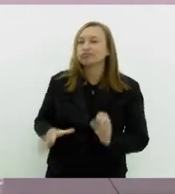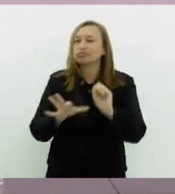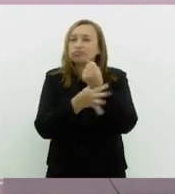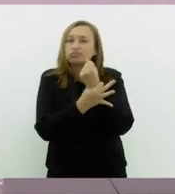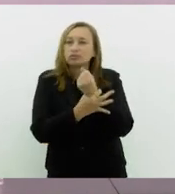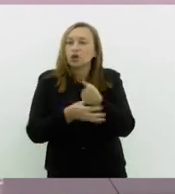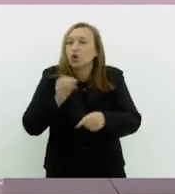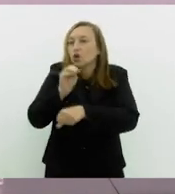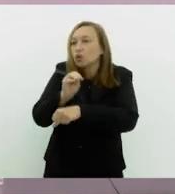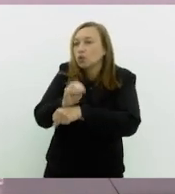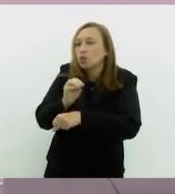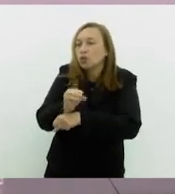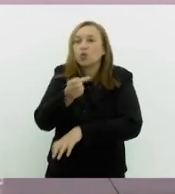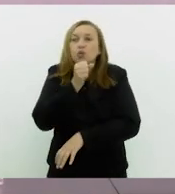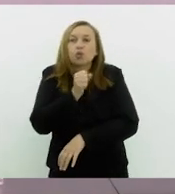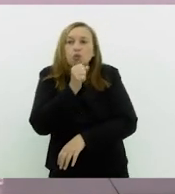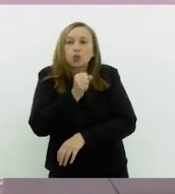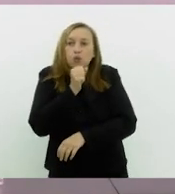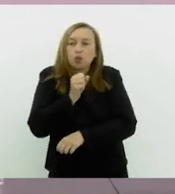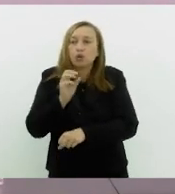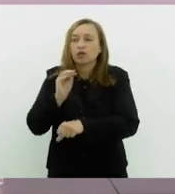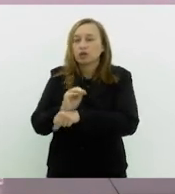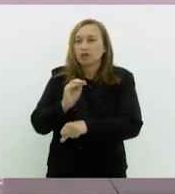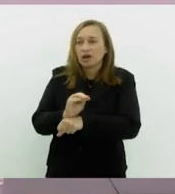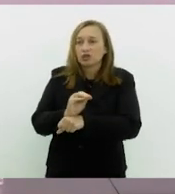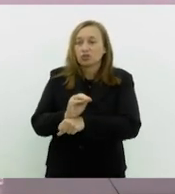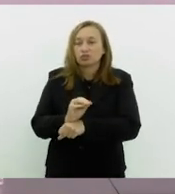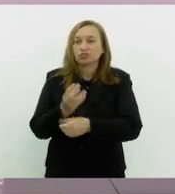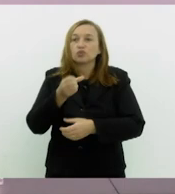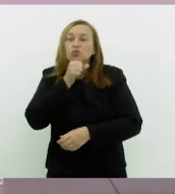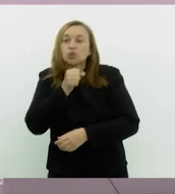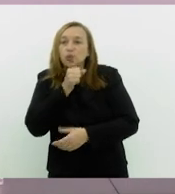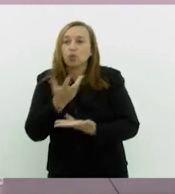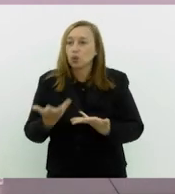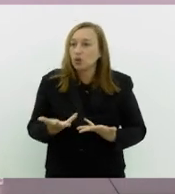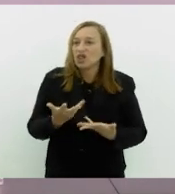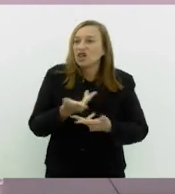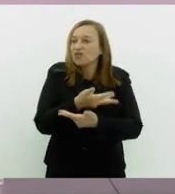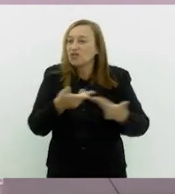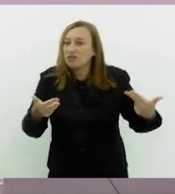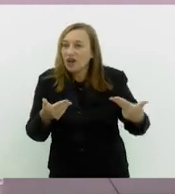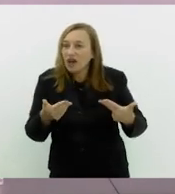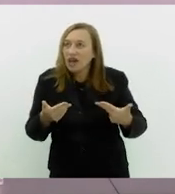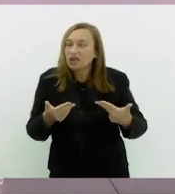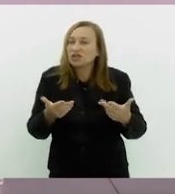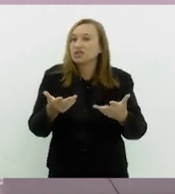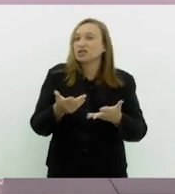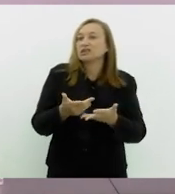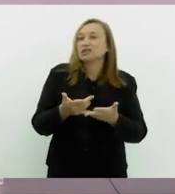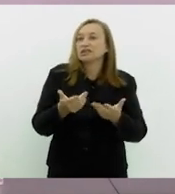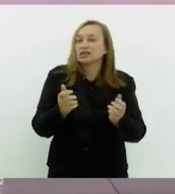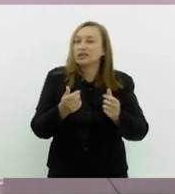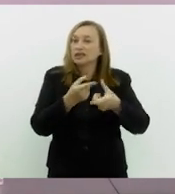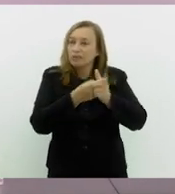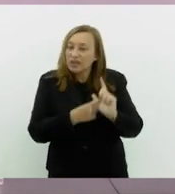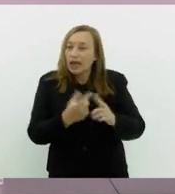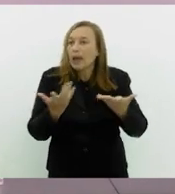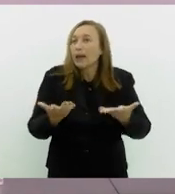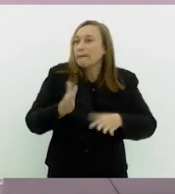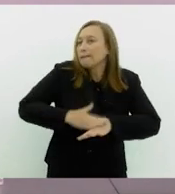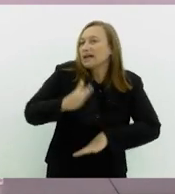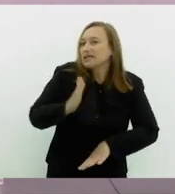ao envelhecimento e proteção ao idoso, os idosos com diversos graus de dependência se veem cada vez